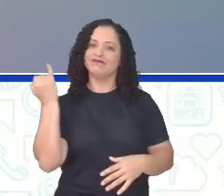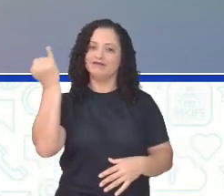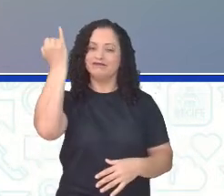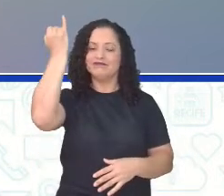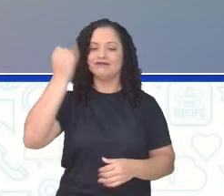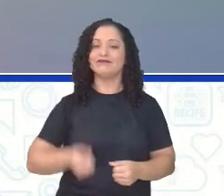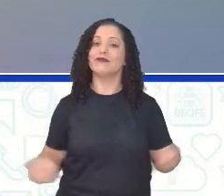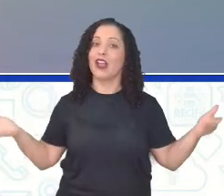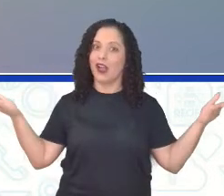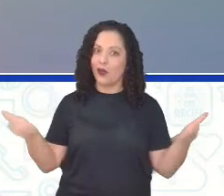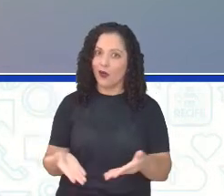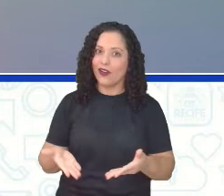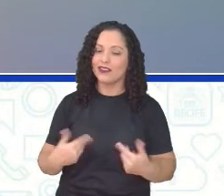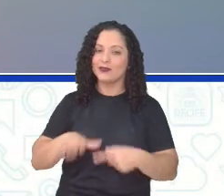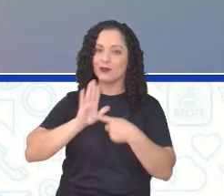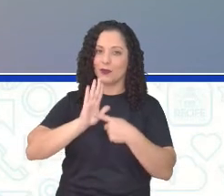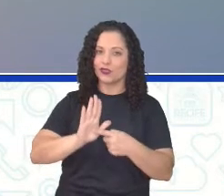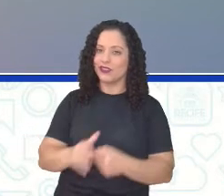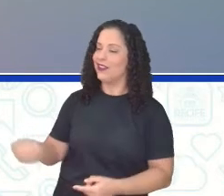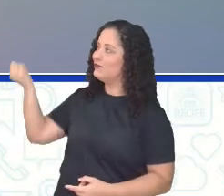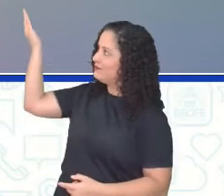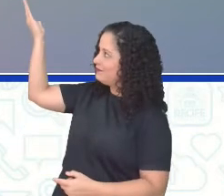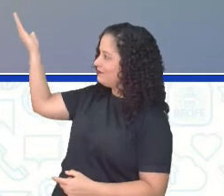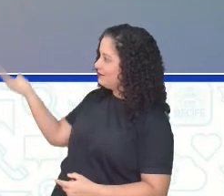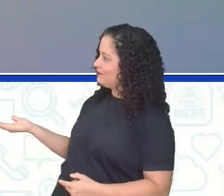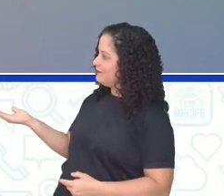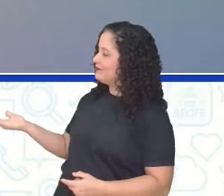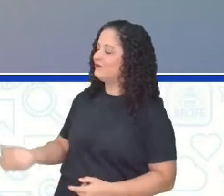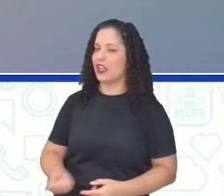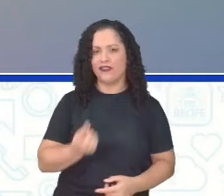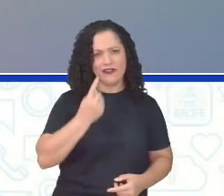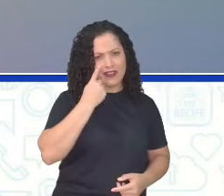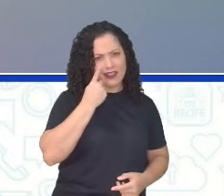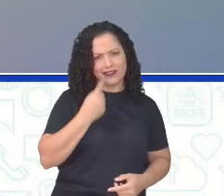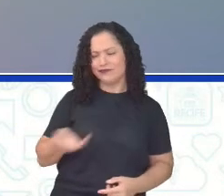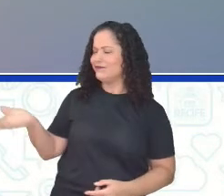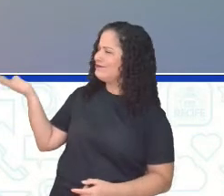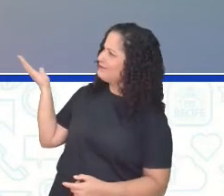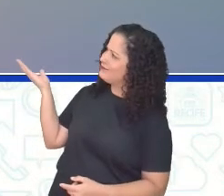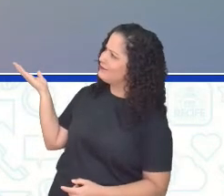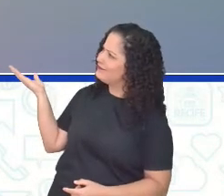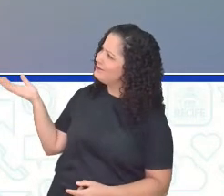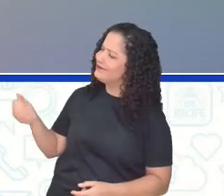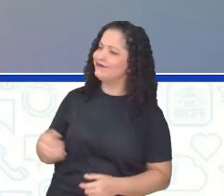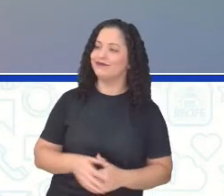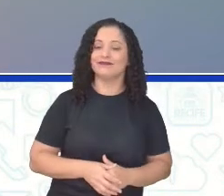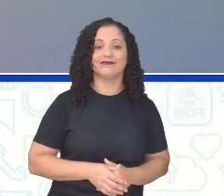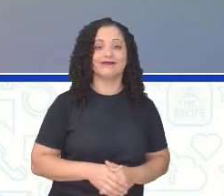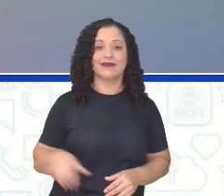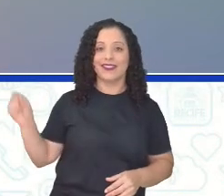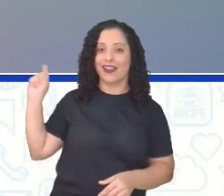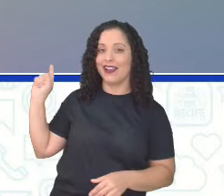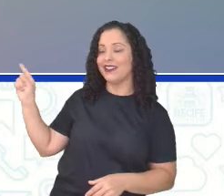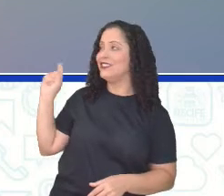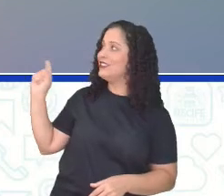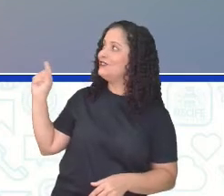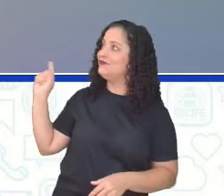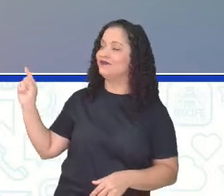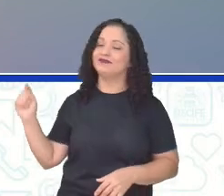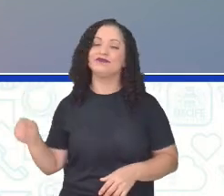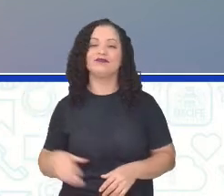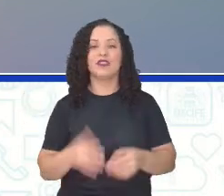com vocês, né, com a questão de um esqueleto, que a gente vai observar esse esqueleto, que está exposto aqui no nosso